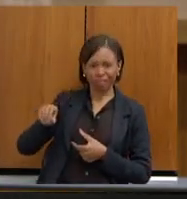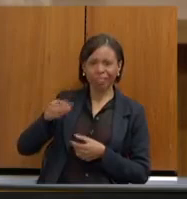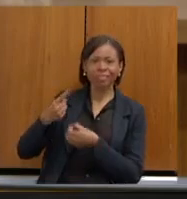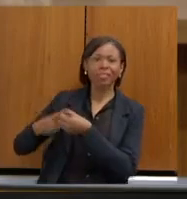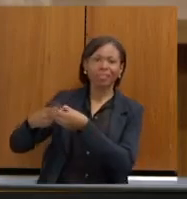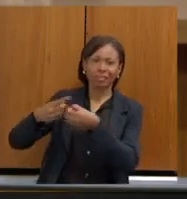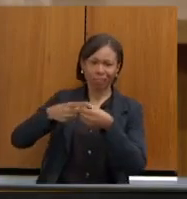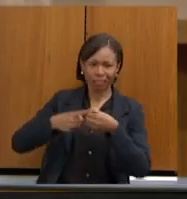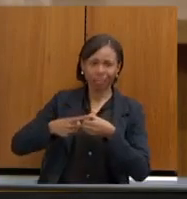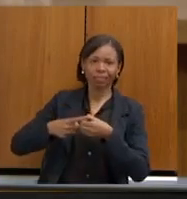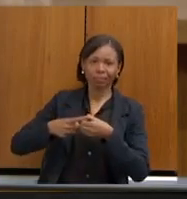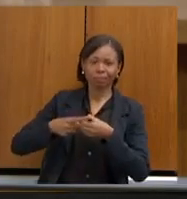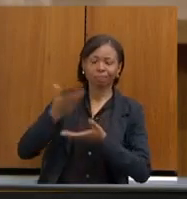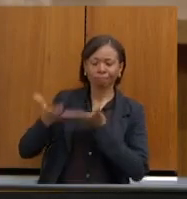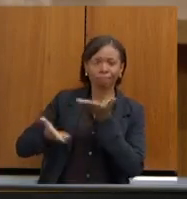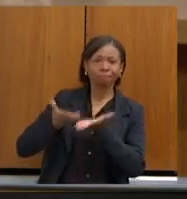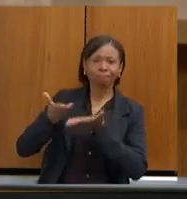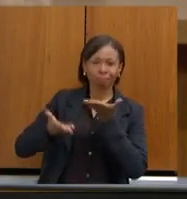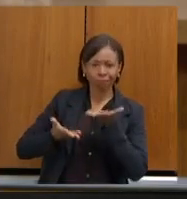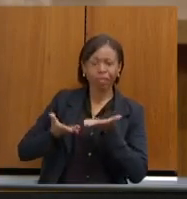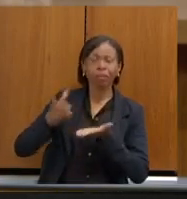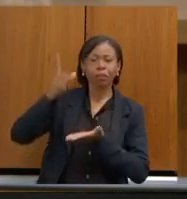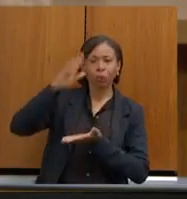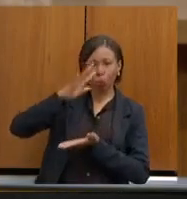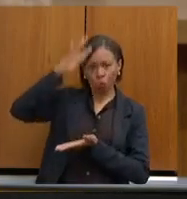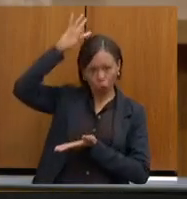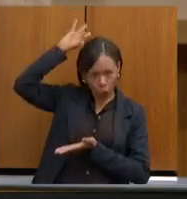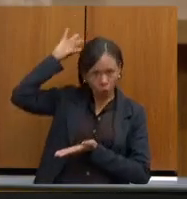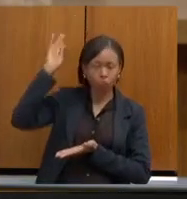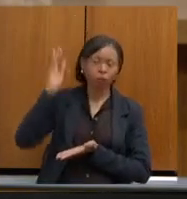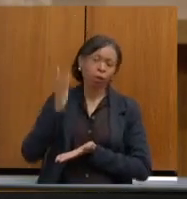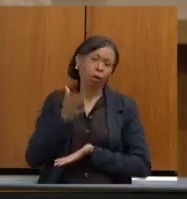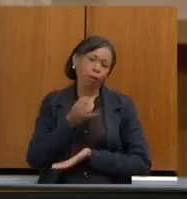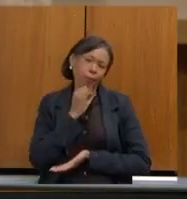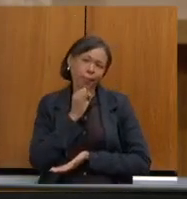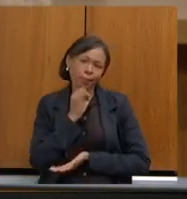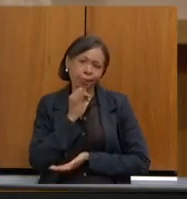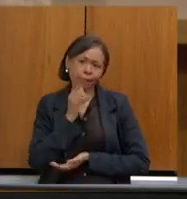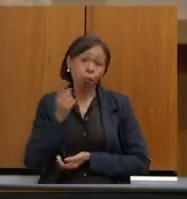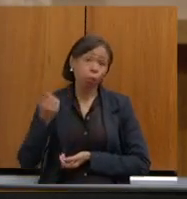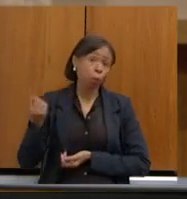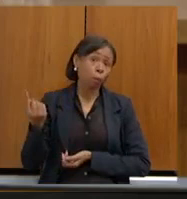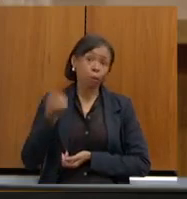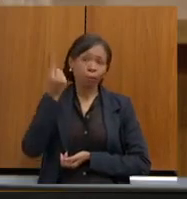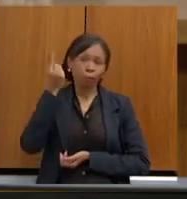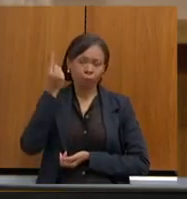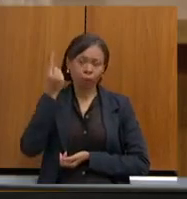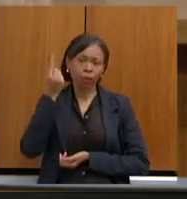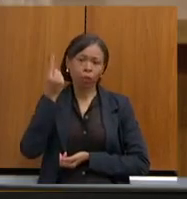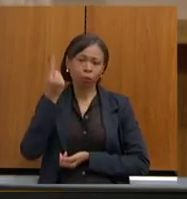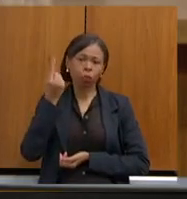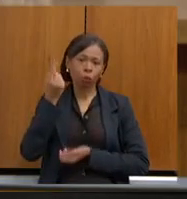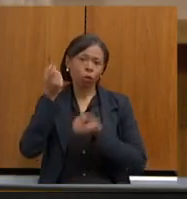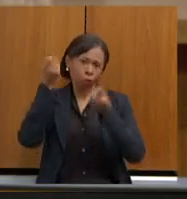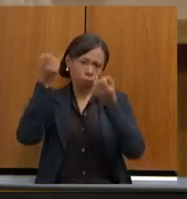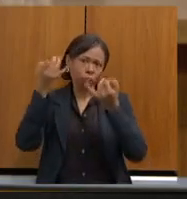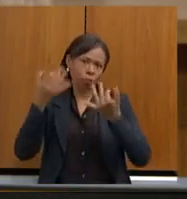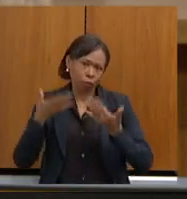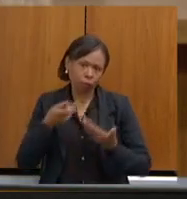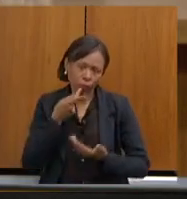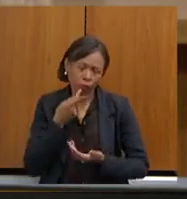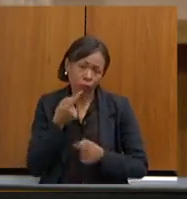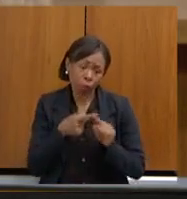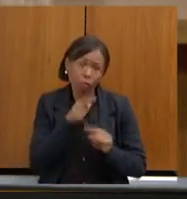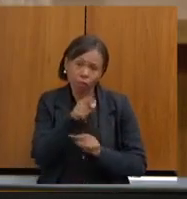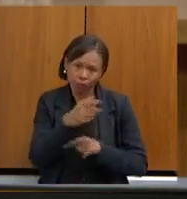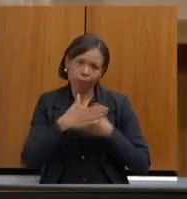e eu faço questão aqui de citar cada um deles e o coloca o primeiro aqui até porque sei que o Senhor tem um